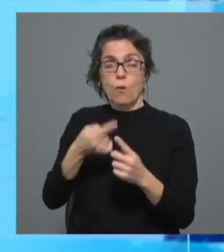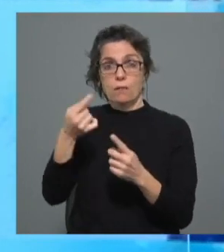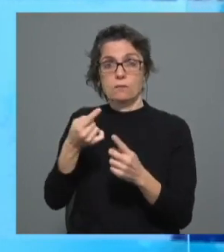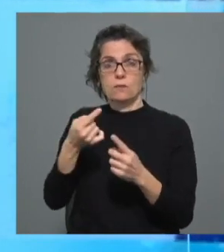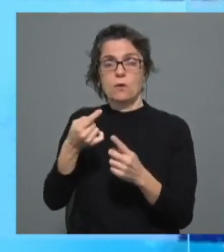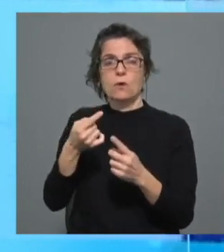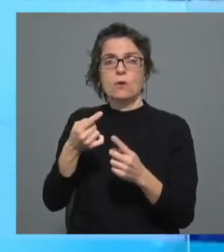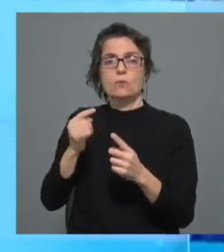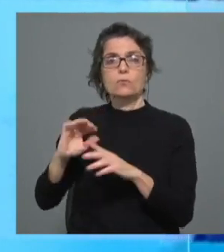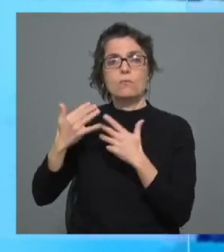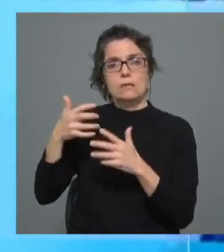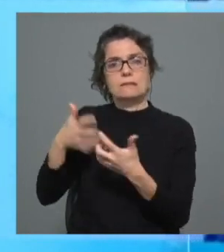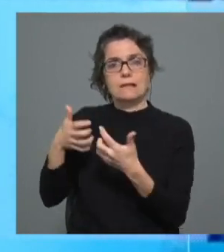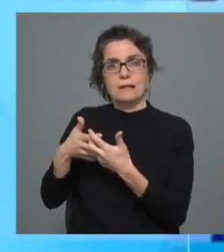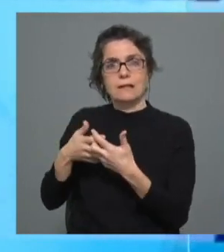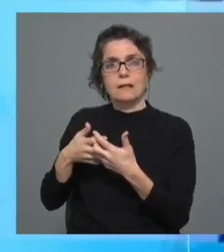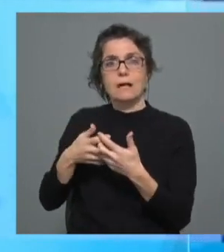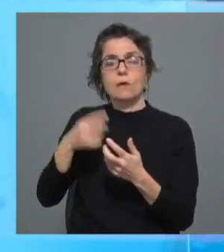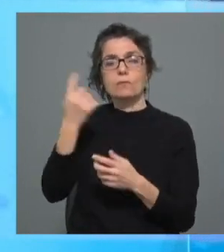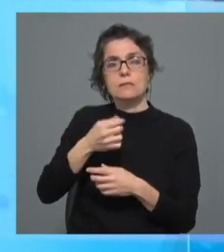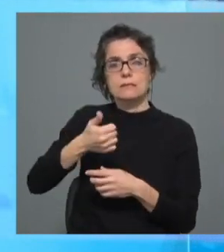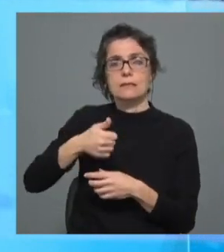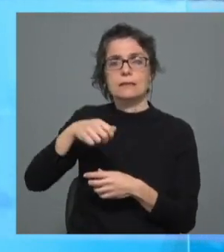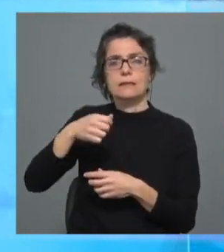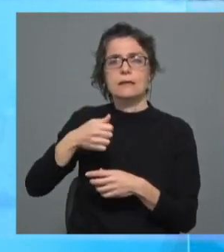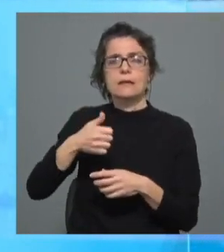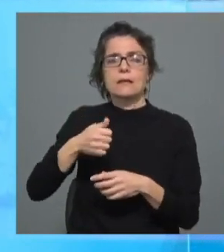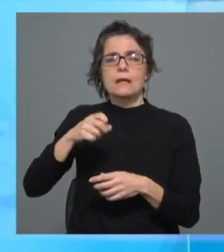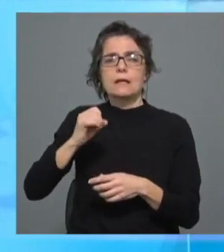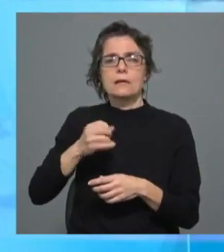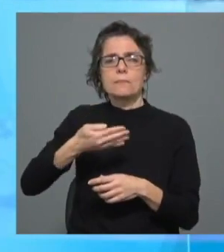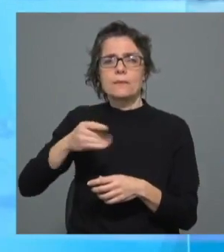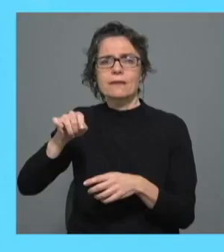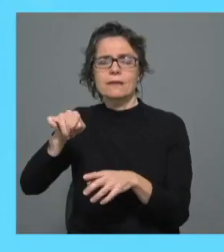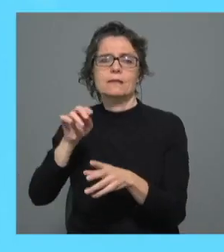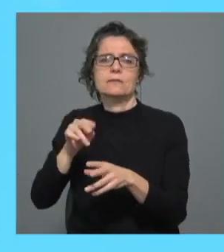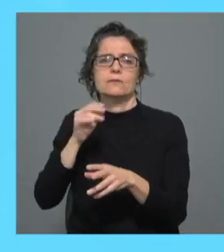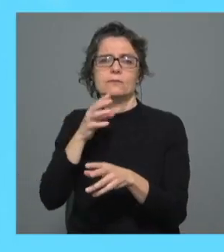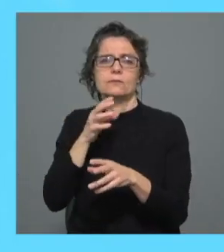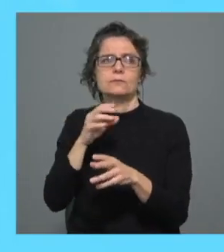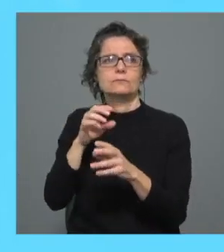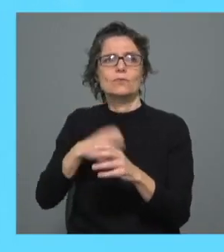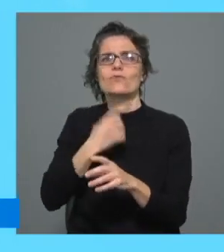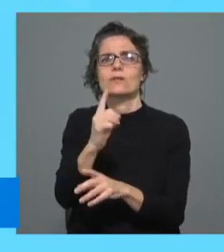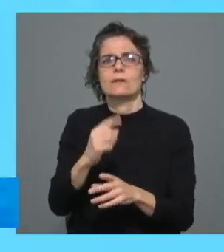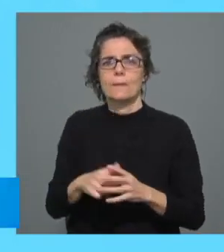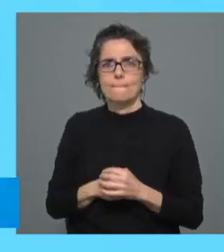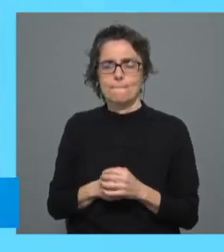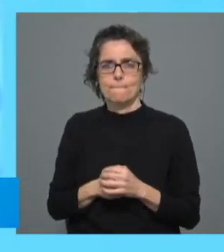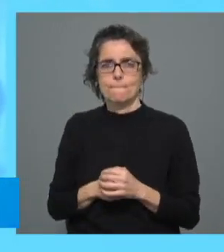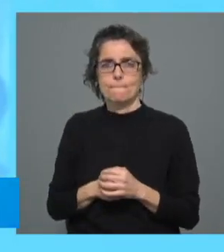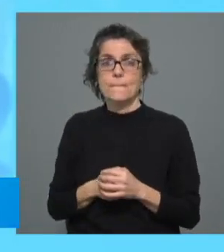aquele que pisou o solo ucraniano, e Kiev, nomeadamente, e não Putin? Foi o sinal da realidade. E a realidade é que a